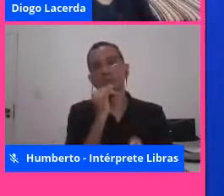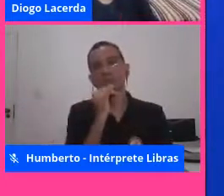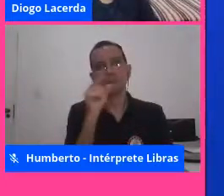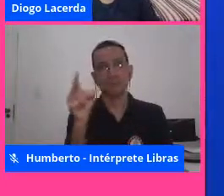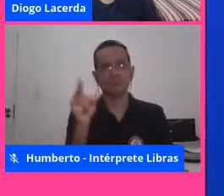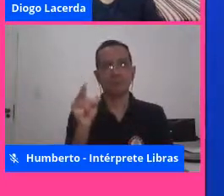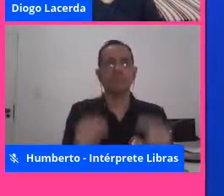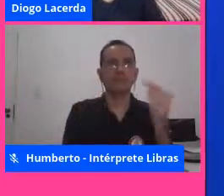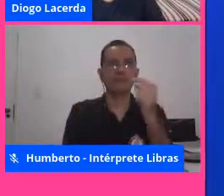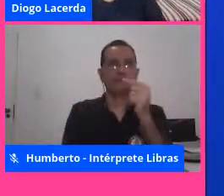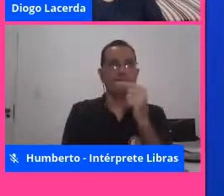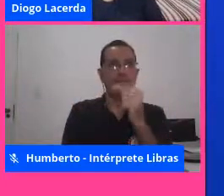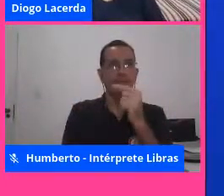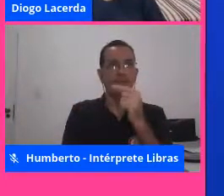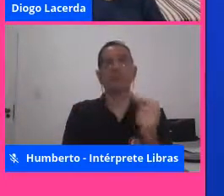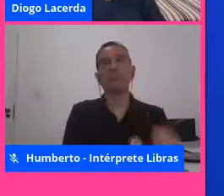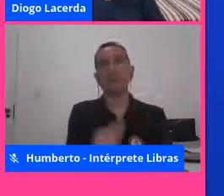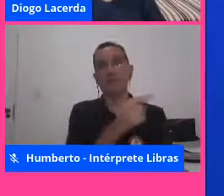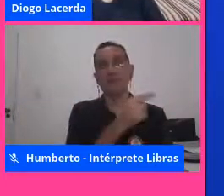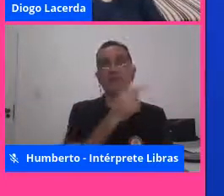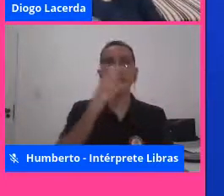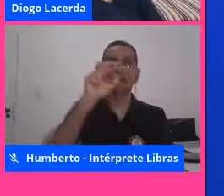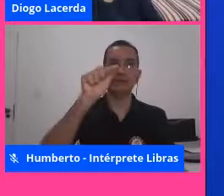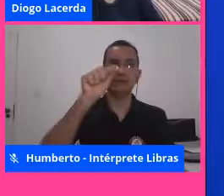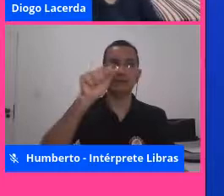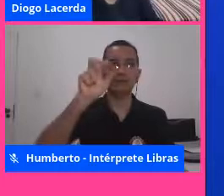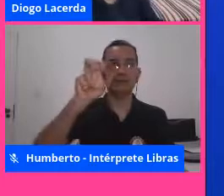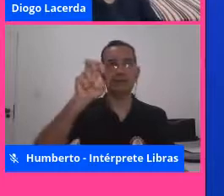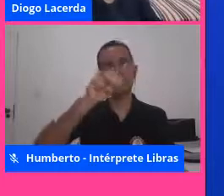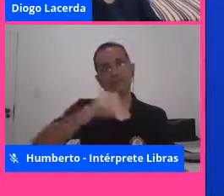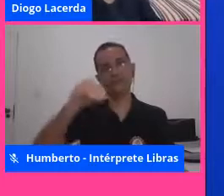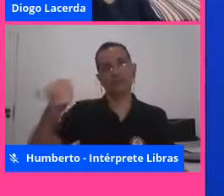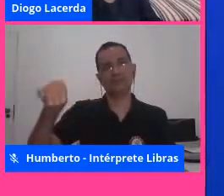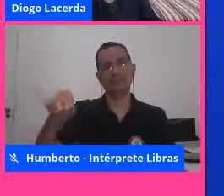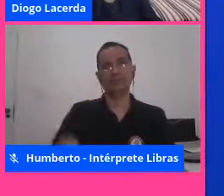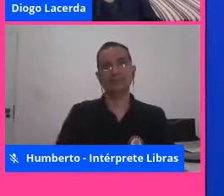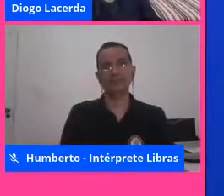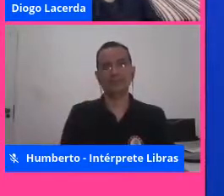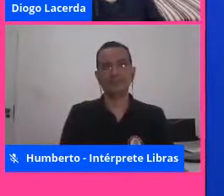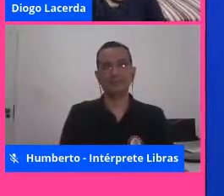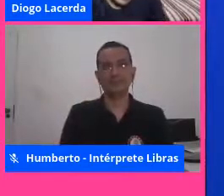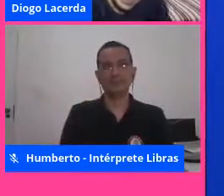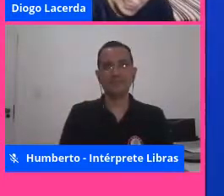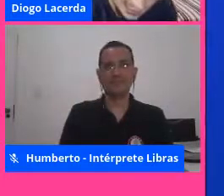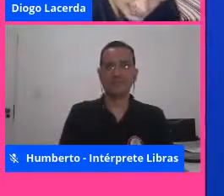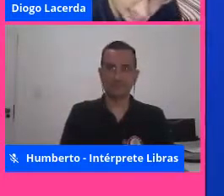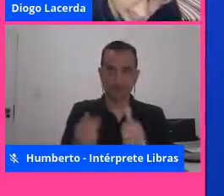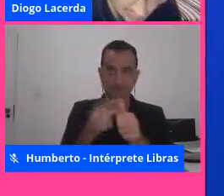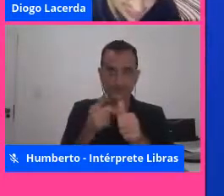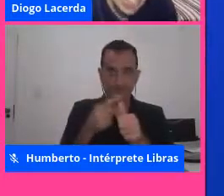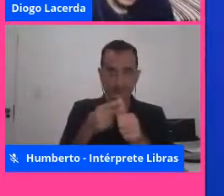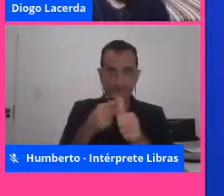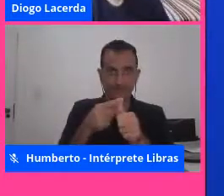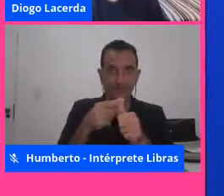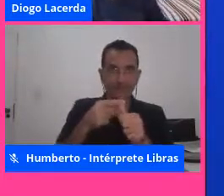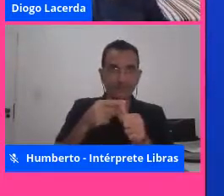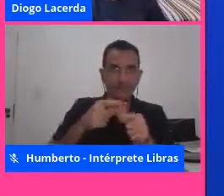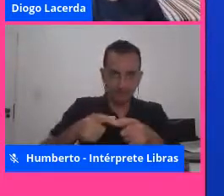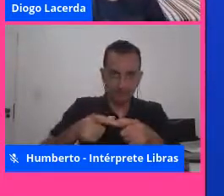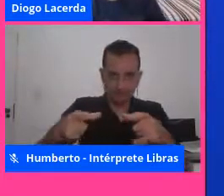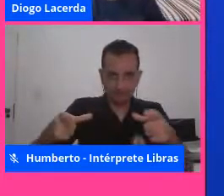75 milímetros. Então, qual vai ser o passo? Primeiro passo, você clica aqui nesse círculo em esboço, cria esse primeiro